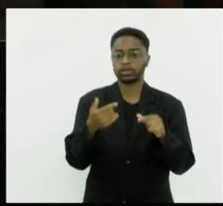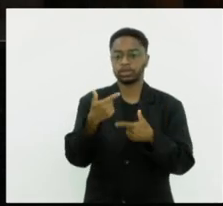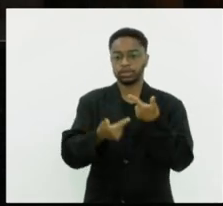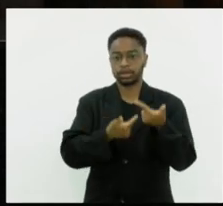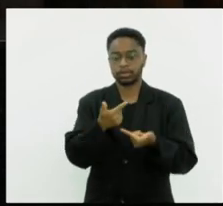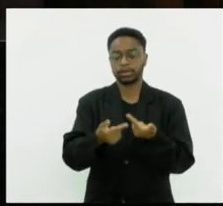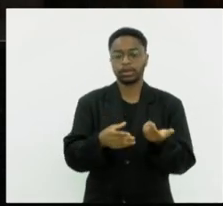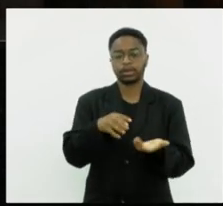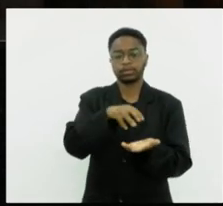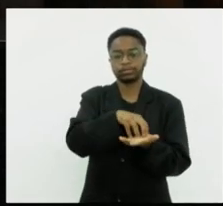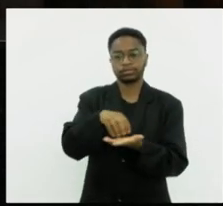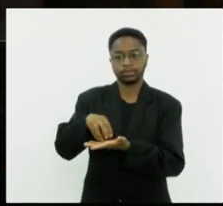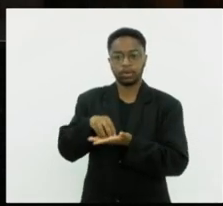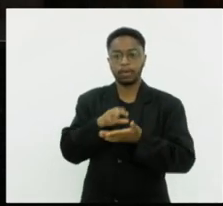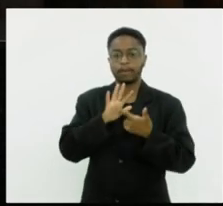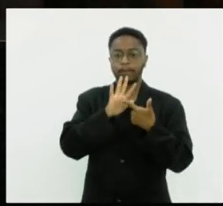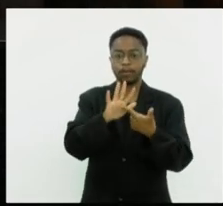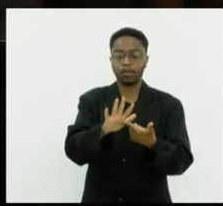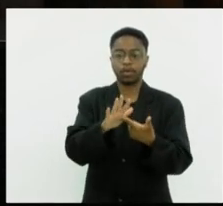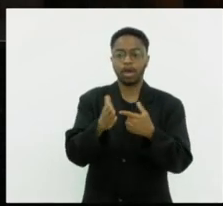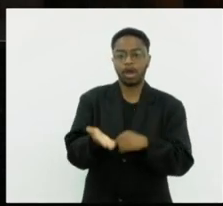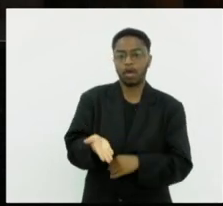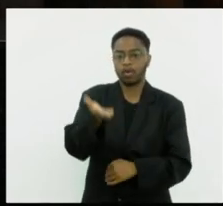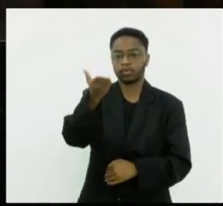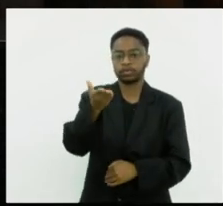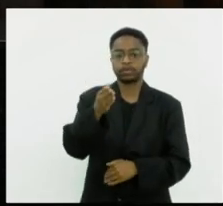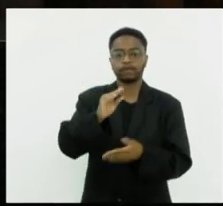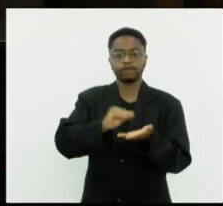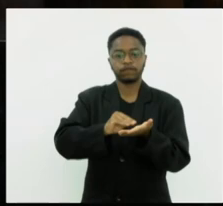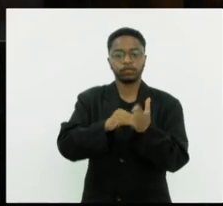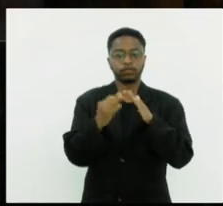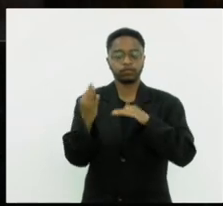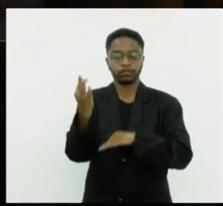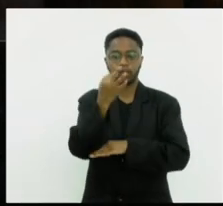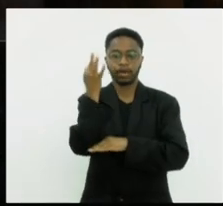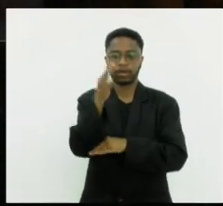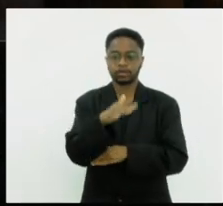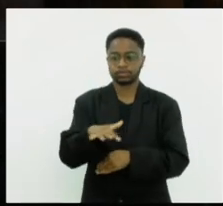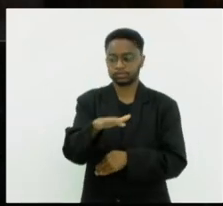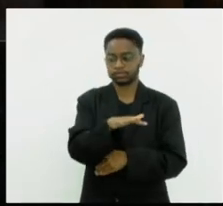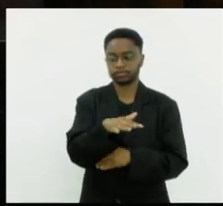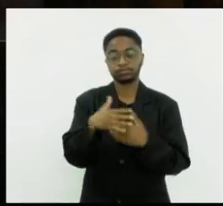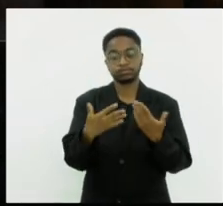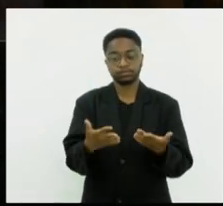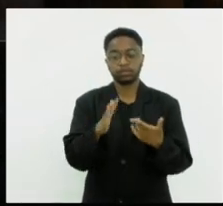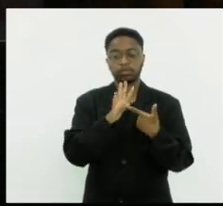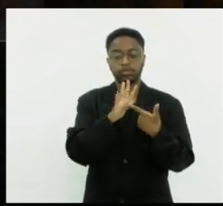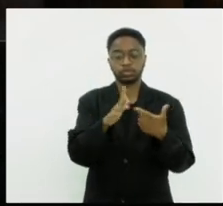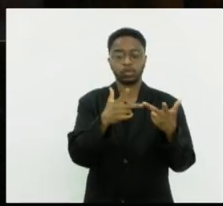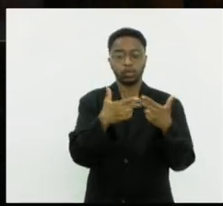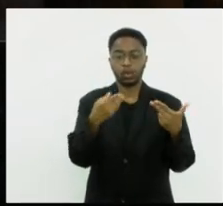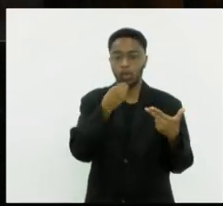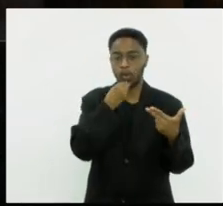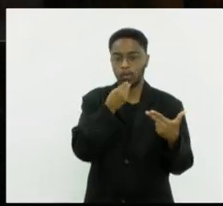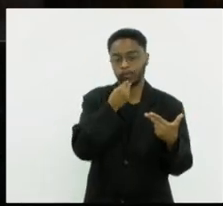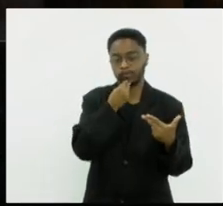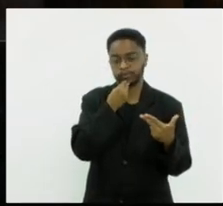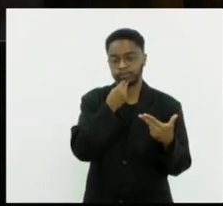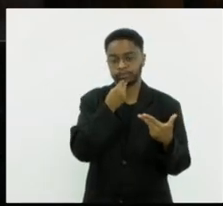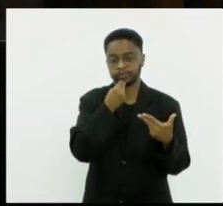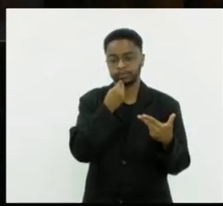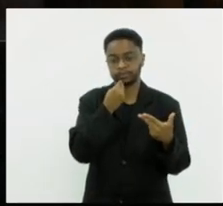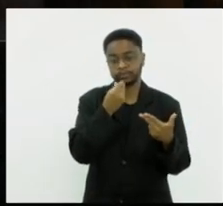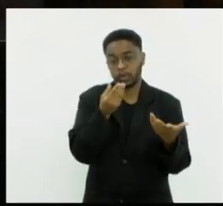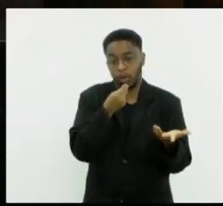estabelecimentos evidenciando uma alta informalidade no setor. Ou seja, falar o óbvio, né, que